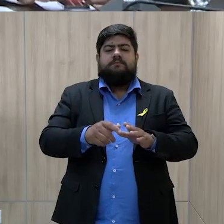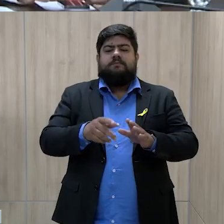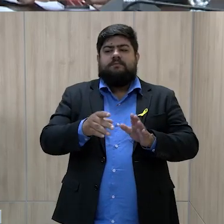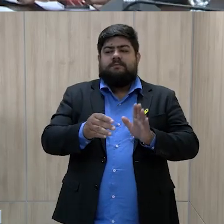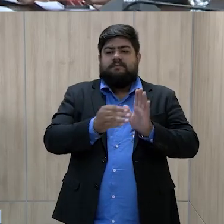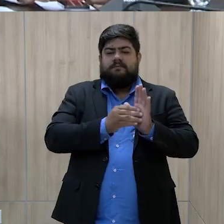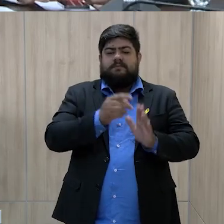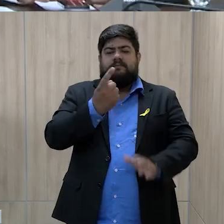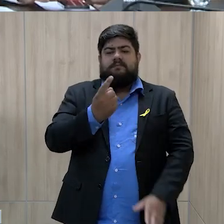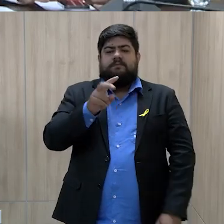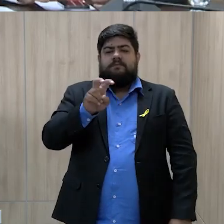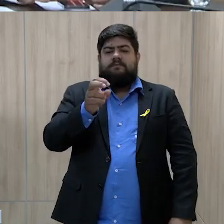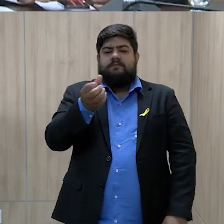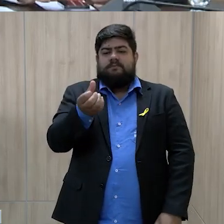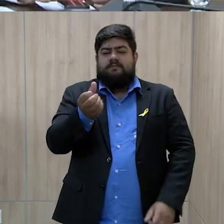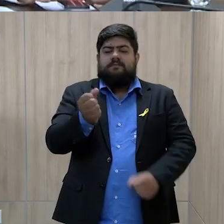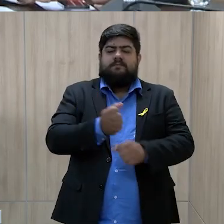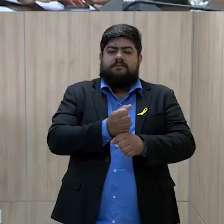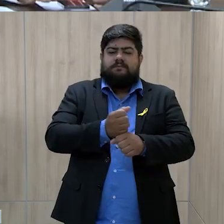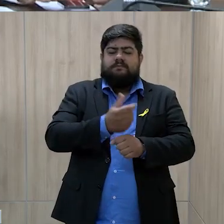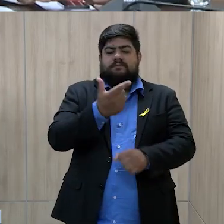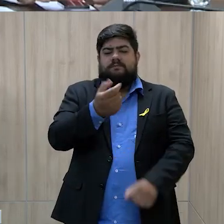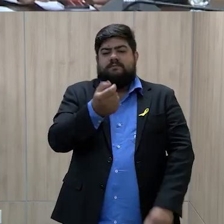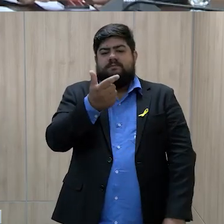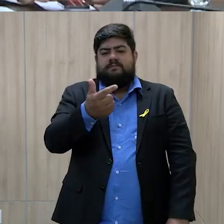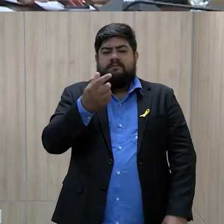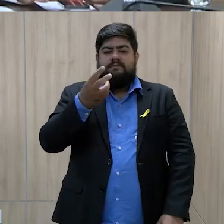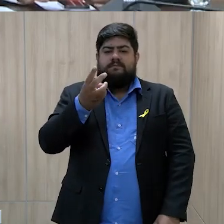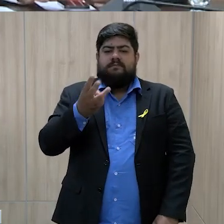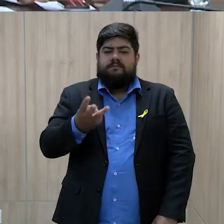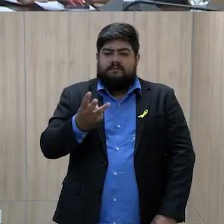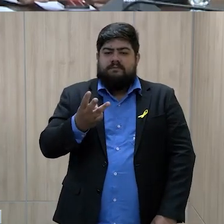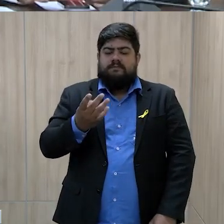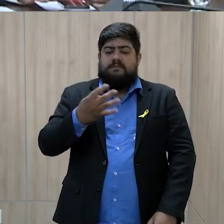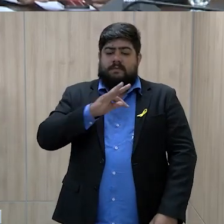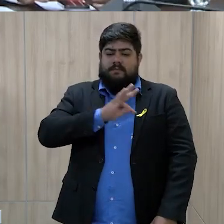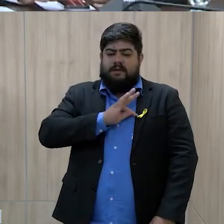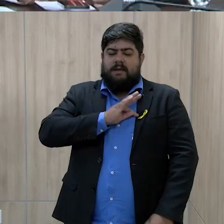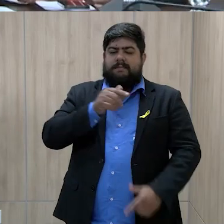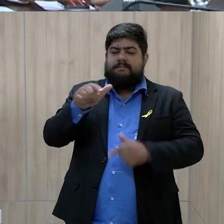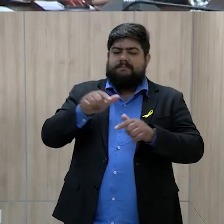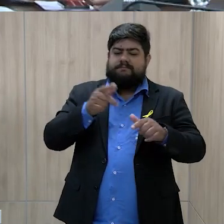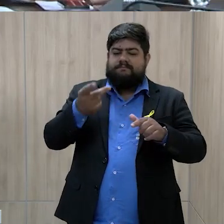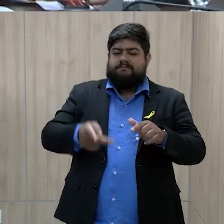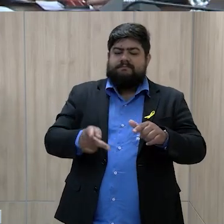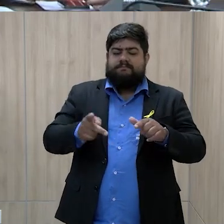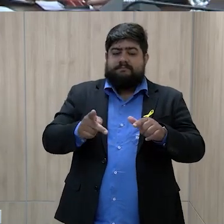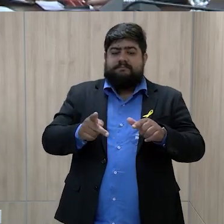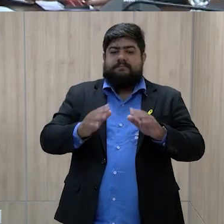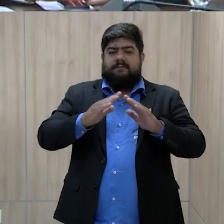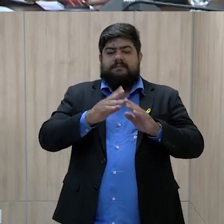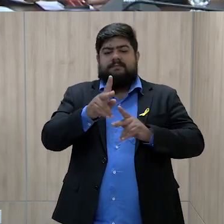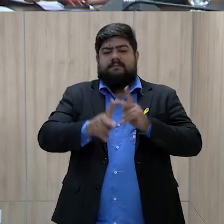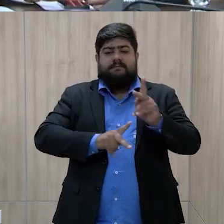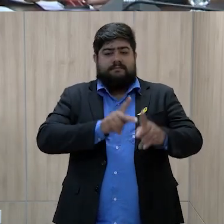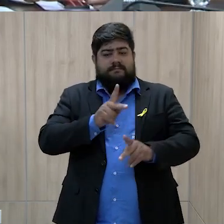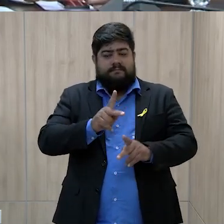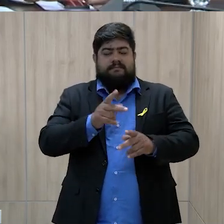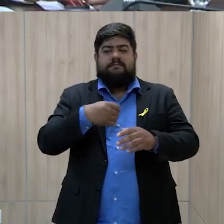Tombada sobre o número 156 de 2023 onde os técnicos desta casa do